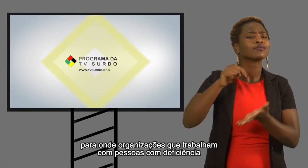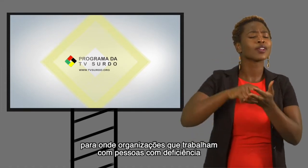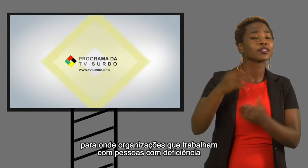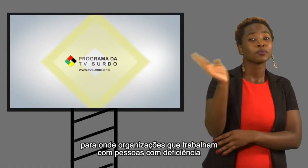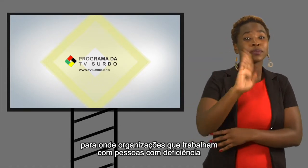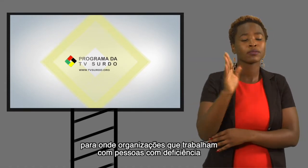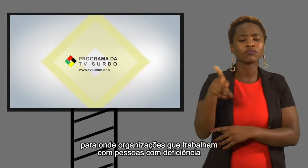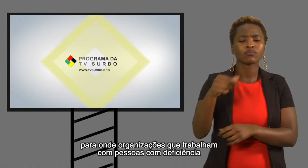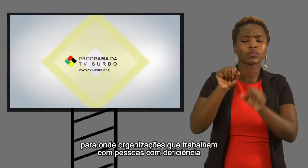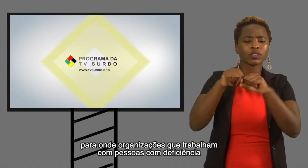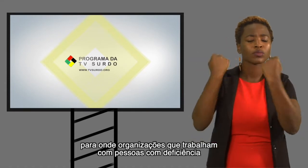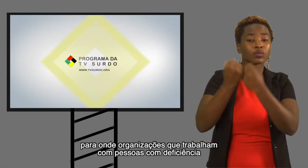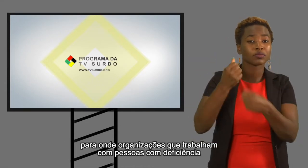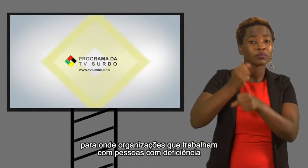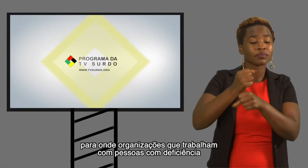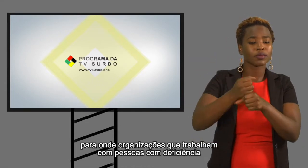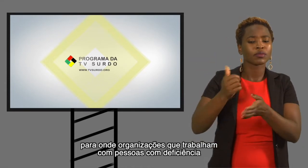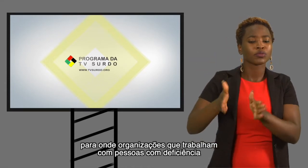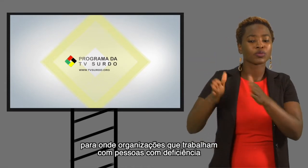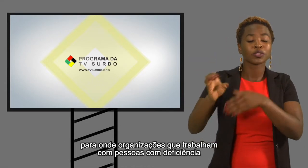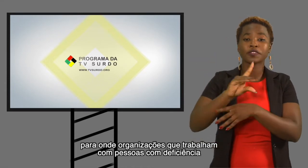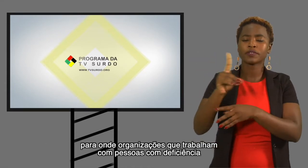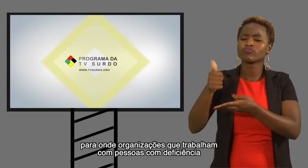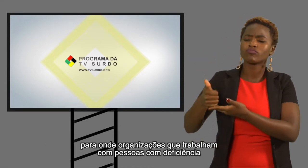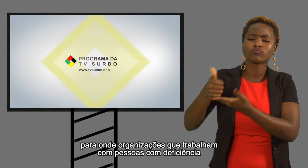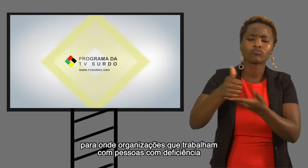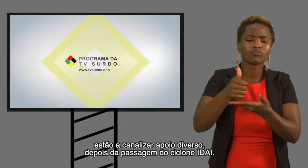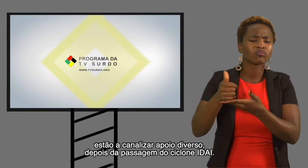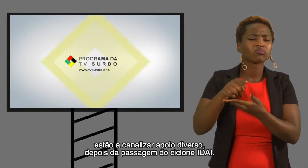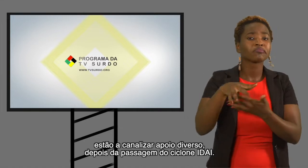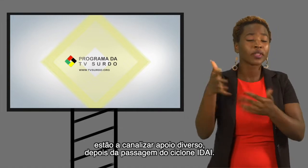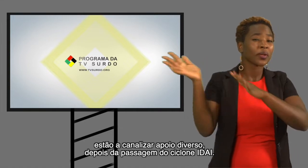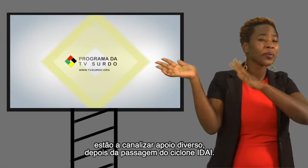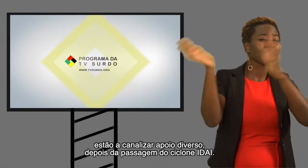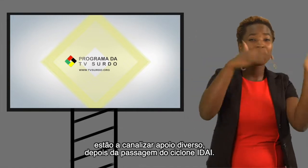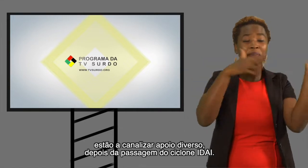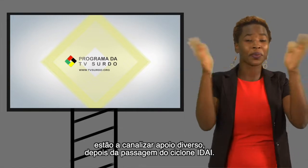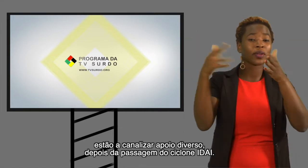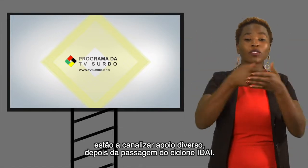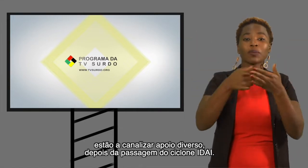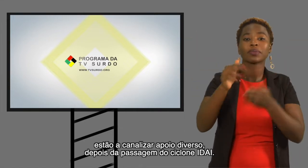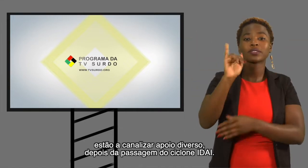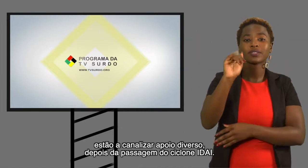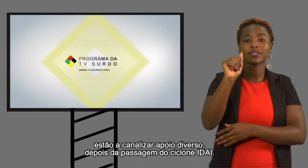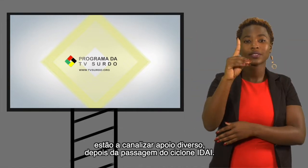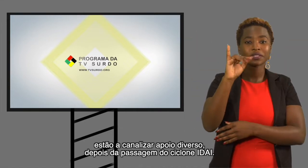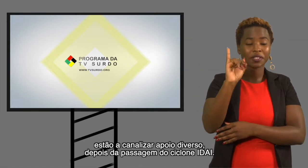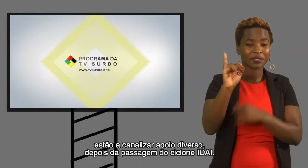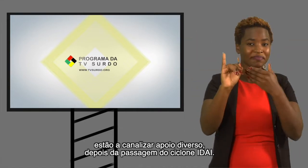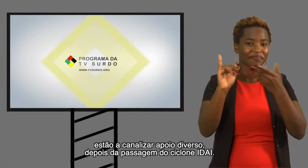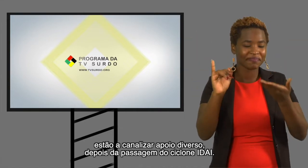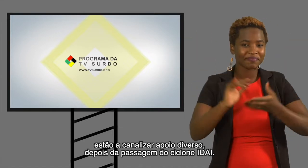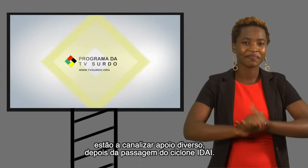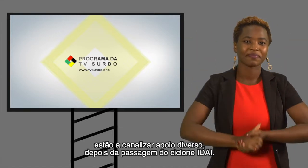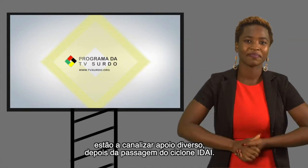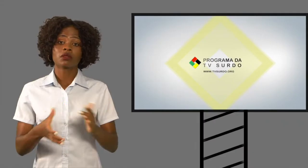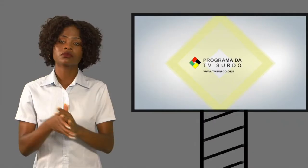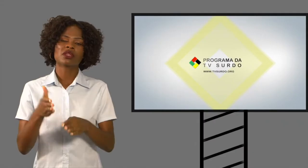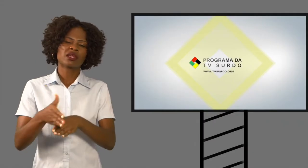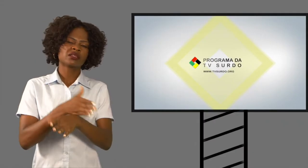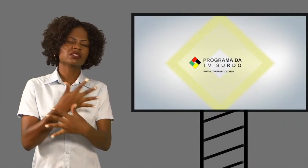para onde organizações que trabalham com pessoas com deficiência estão a canalizar apoio diverso depois da passagem do